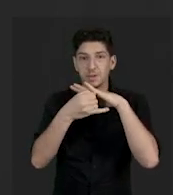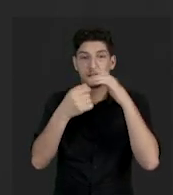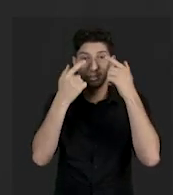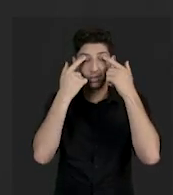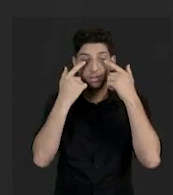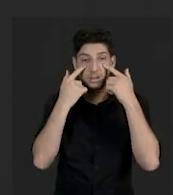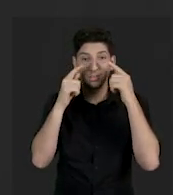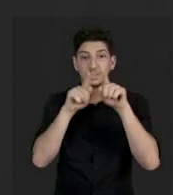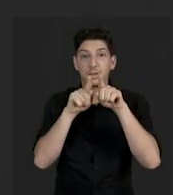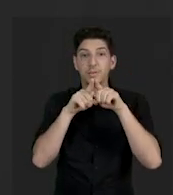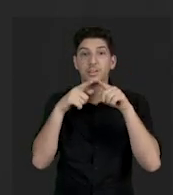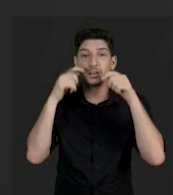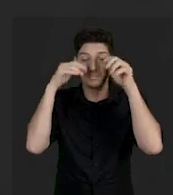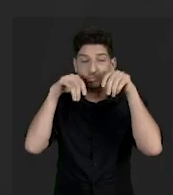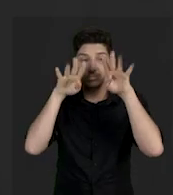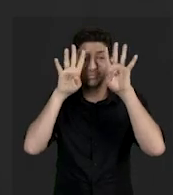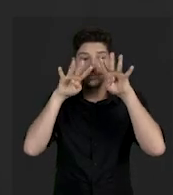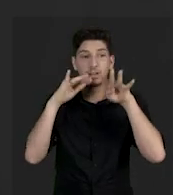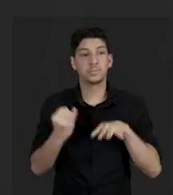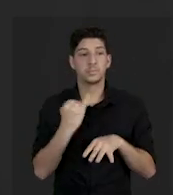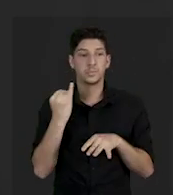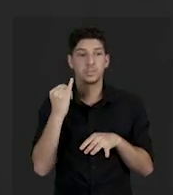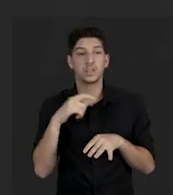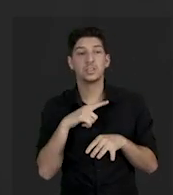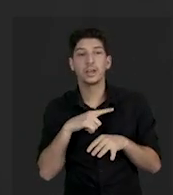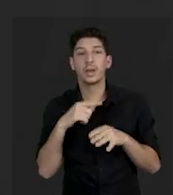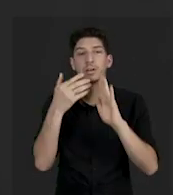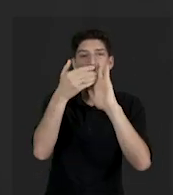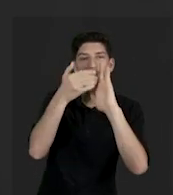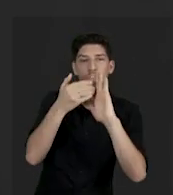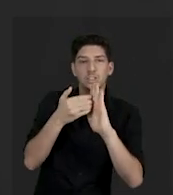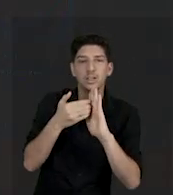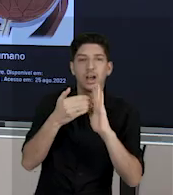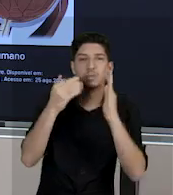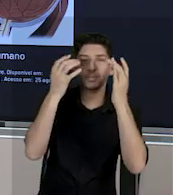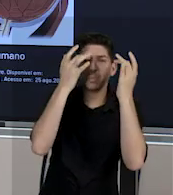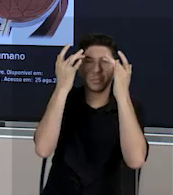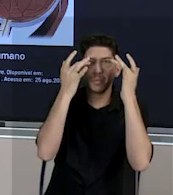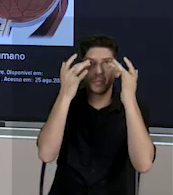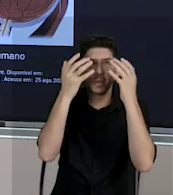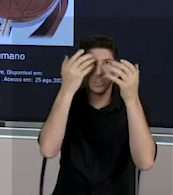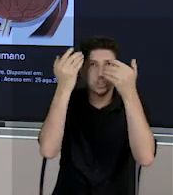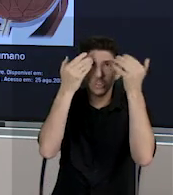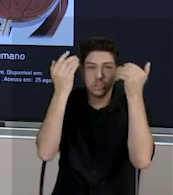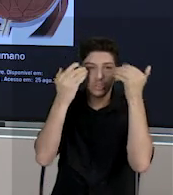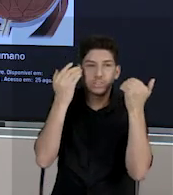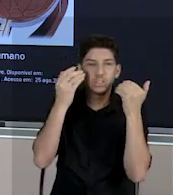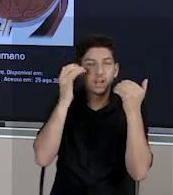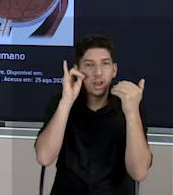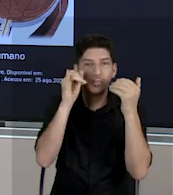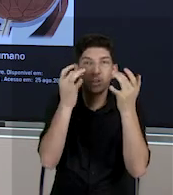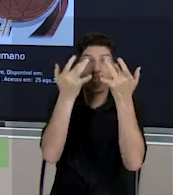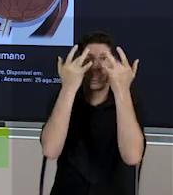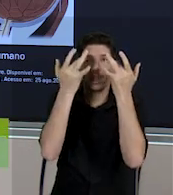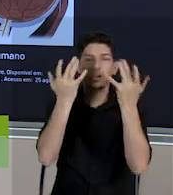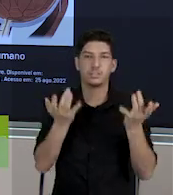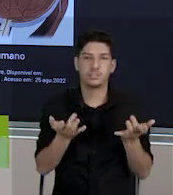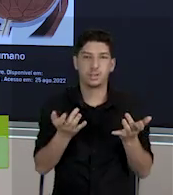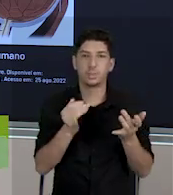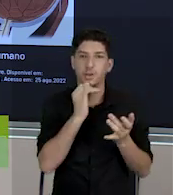os cílios, que têm essa importância muito grande aí de filtrar as partículas menorzinhas ali que poderiam chegar aos nossos olhos, como